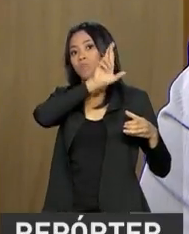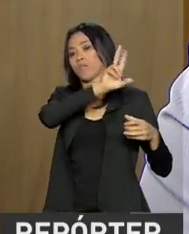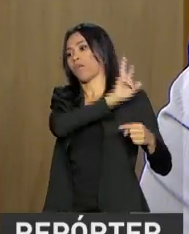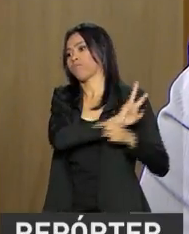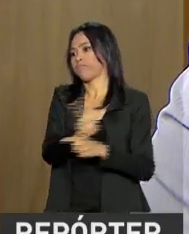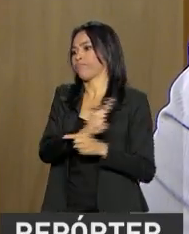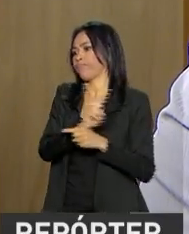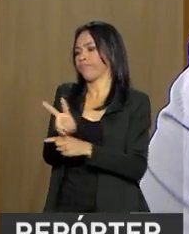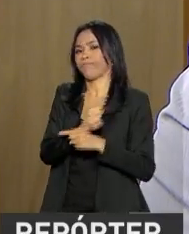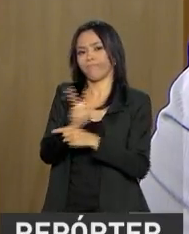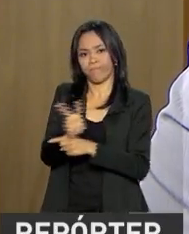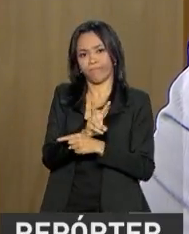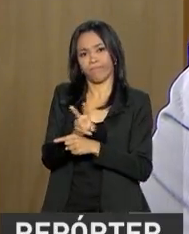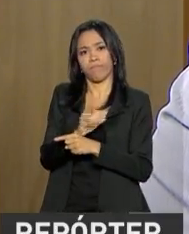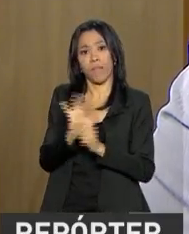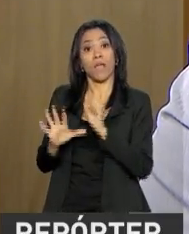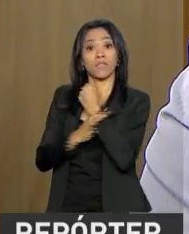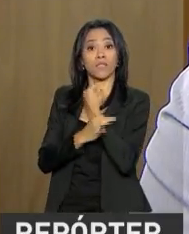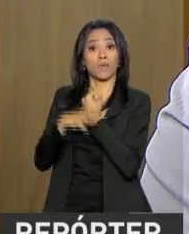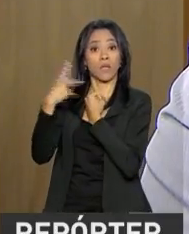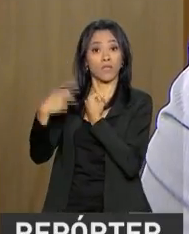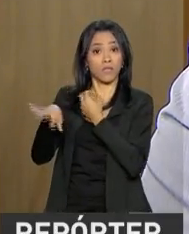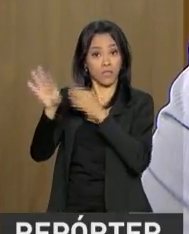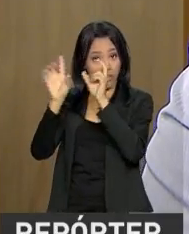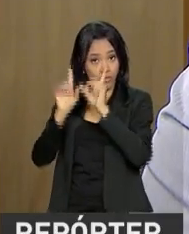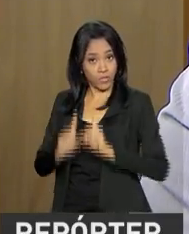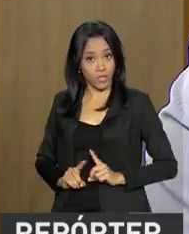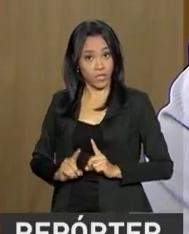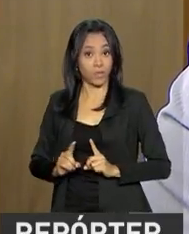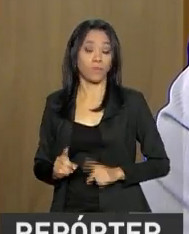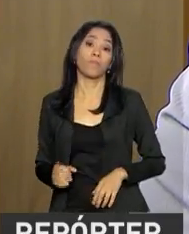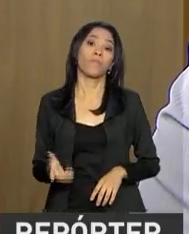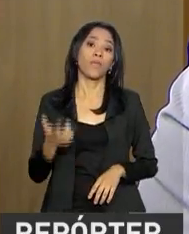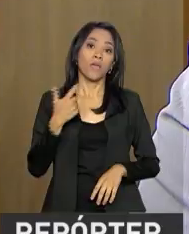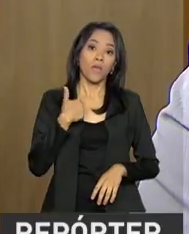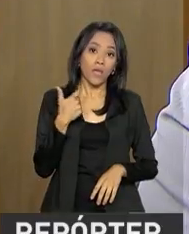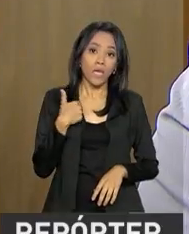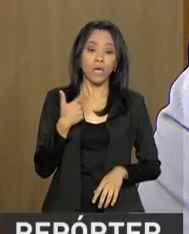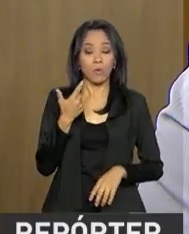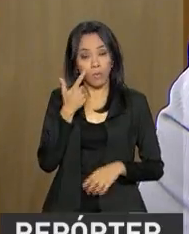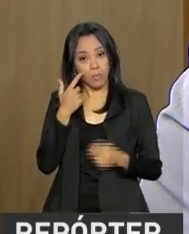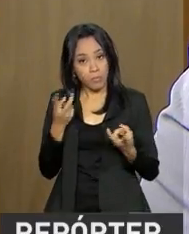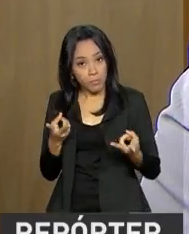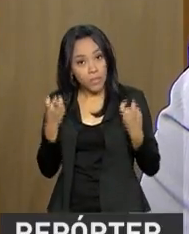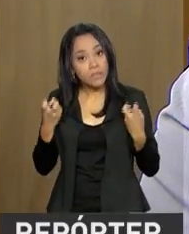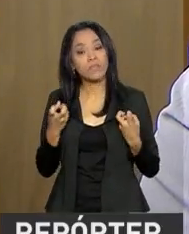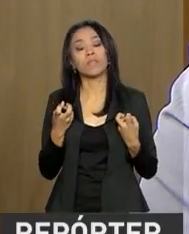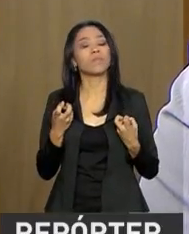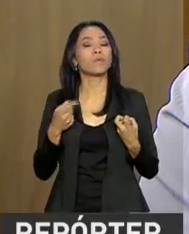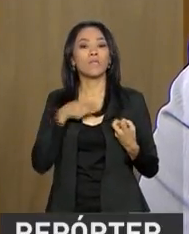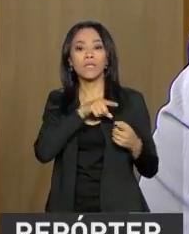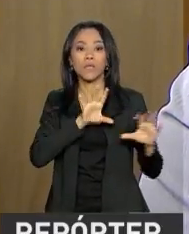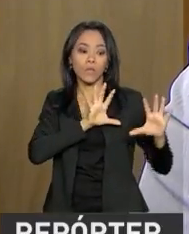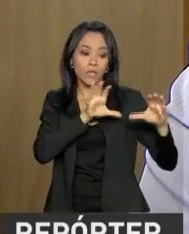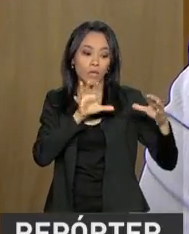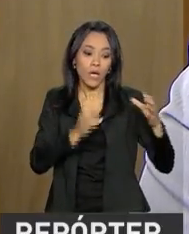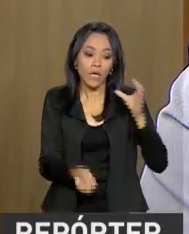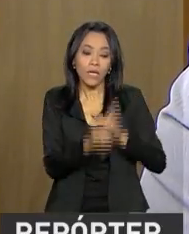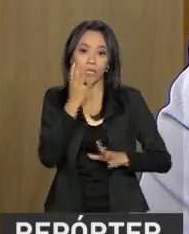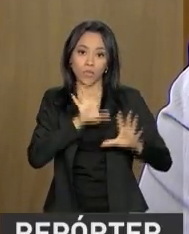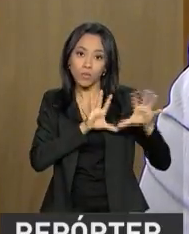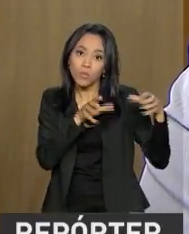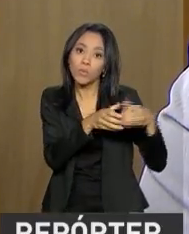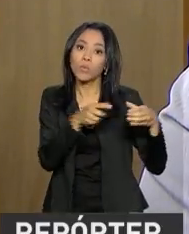por seus direitos eu vejo é como um grande passo a criação do observatório dos direitos humanos